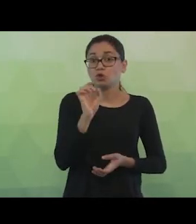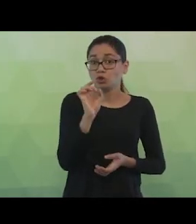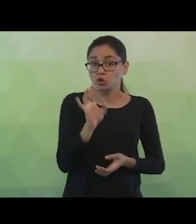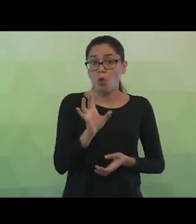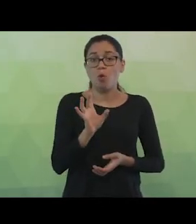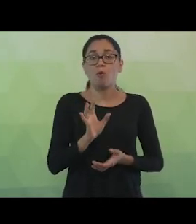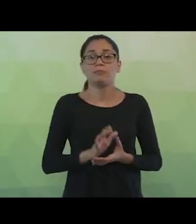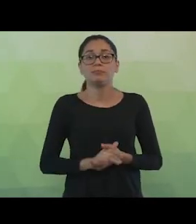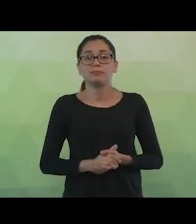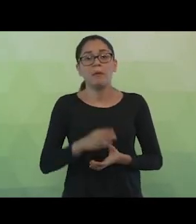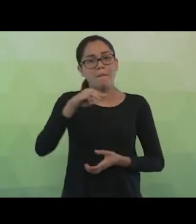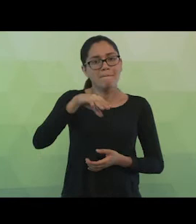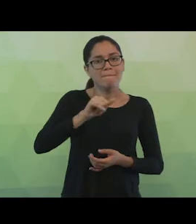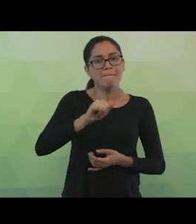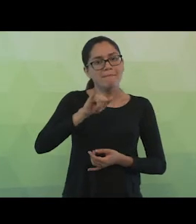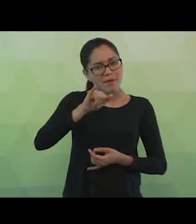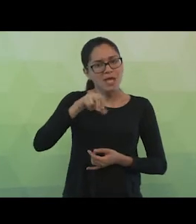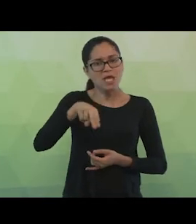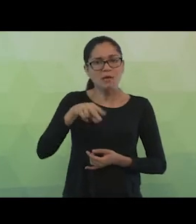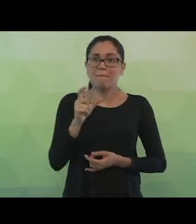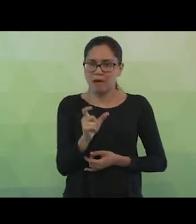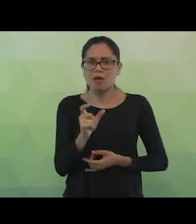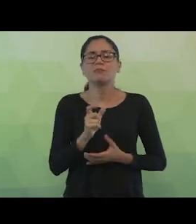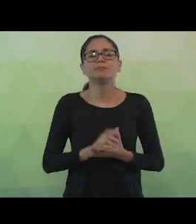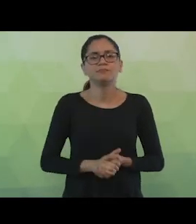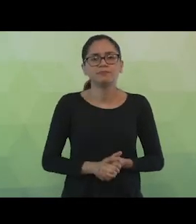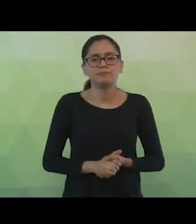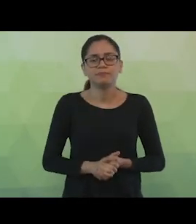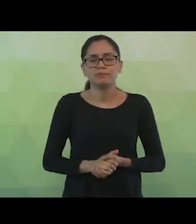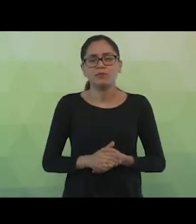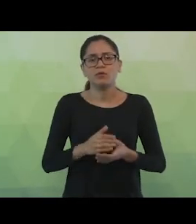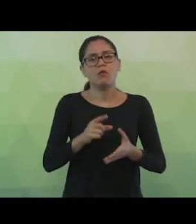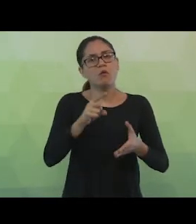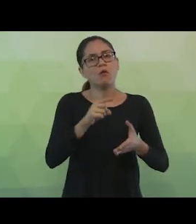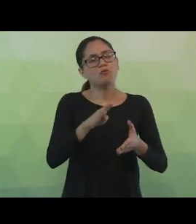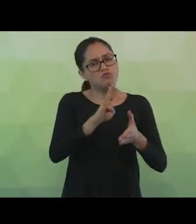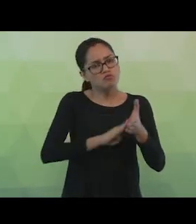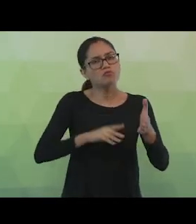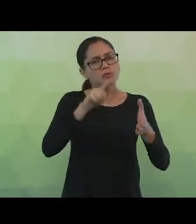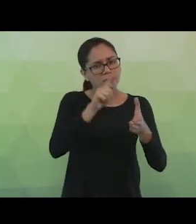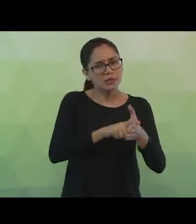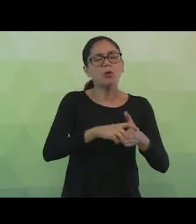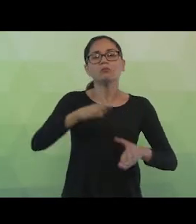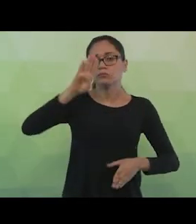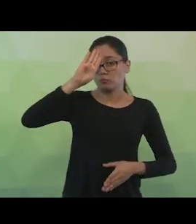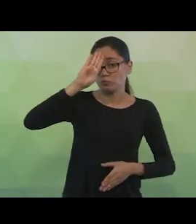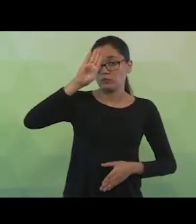apenas main, que vai ser a nossa função principal.